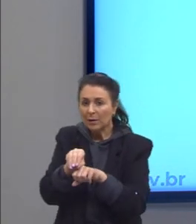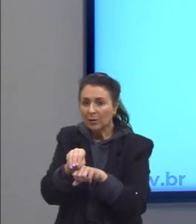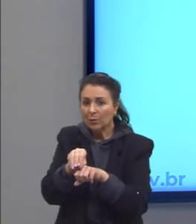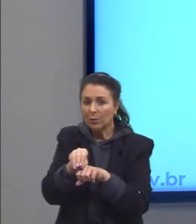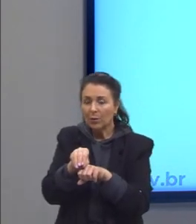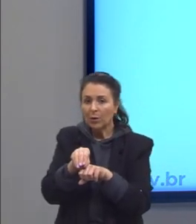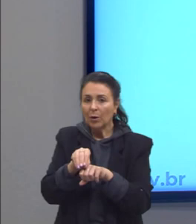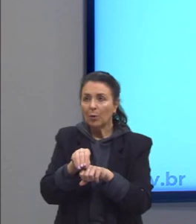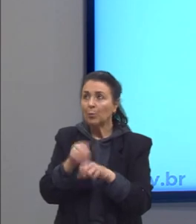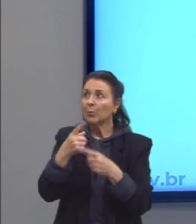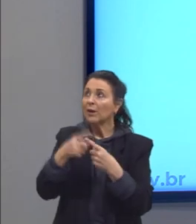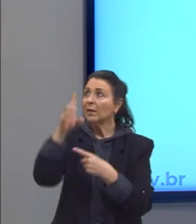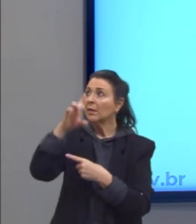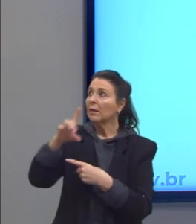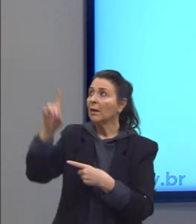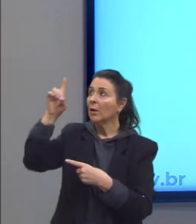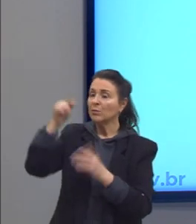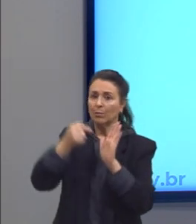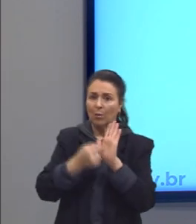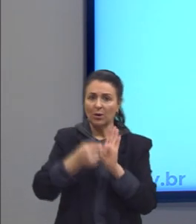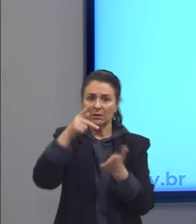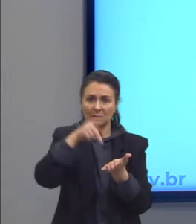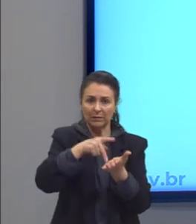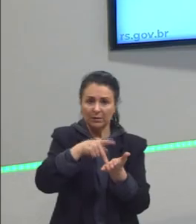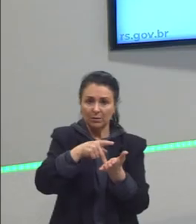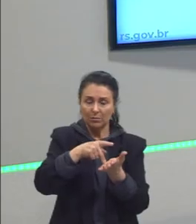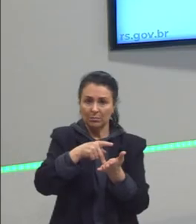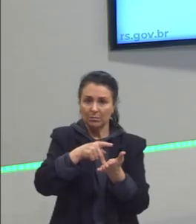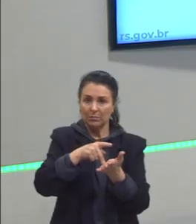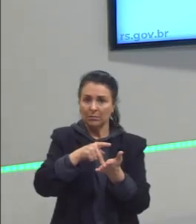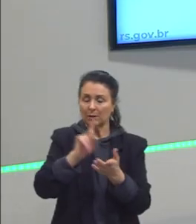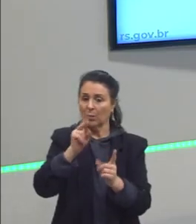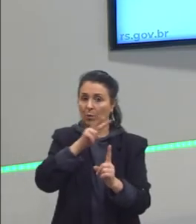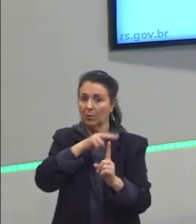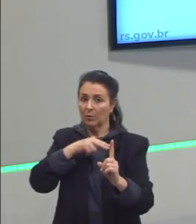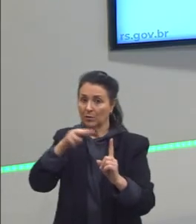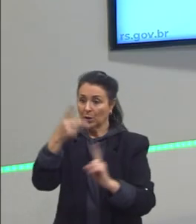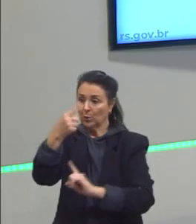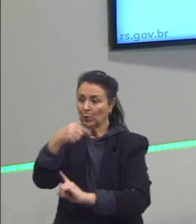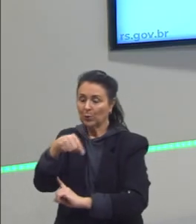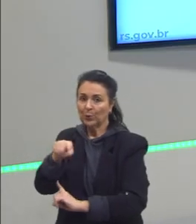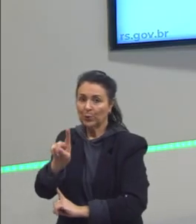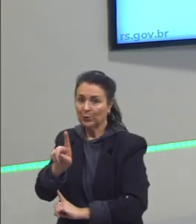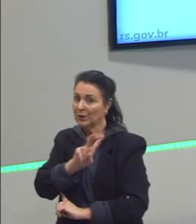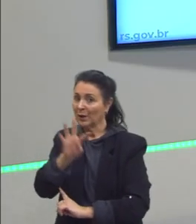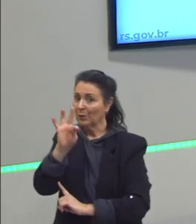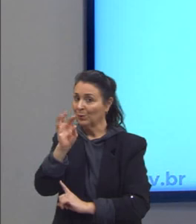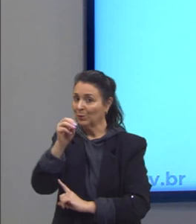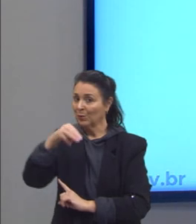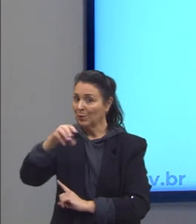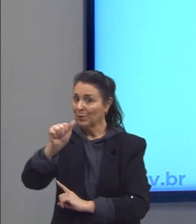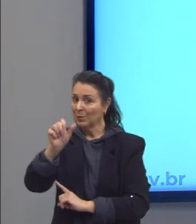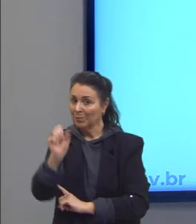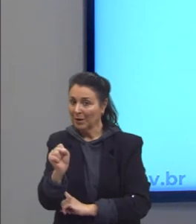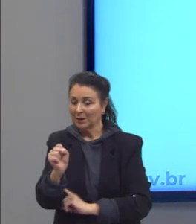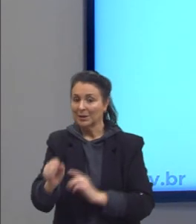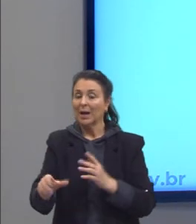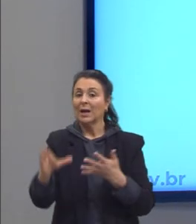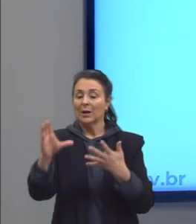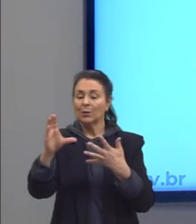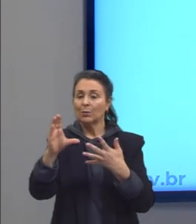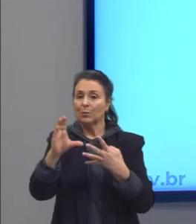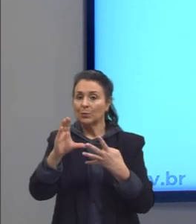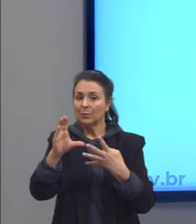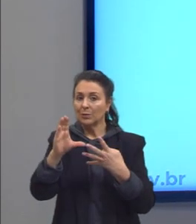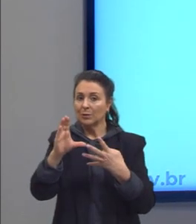Deus lhe concebe Não essa essa é uma perspectiva do Santo Agostinho não não tô mais aqui no letras e